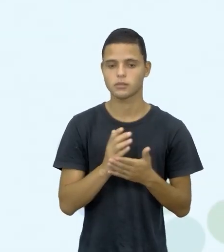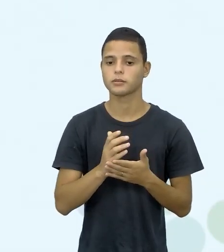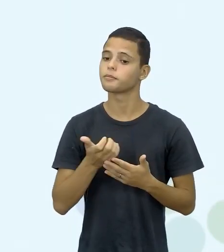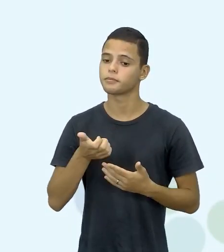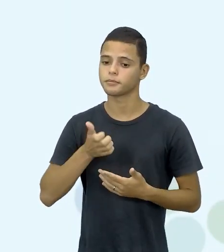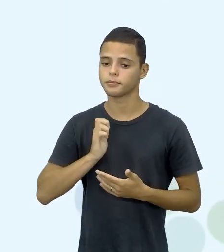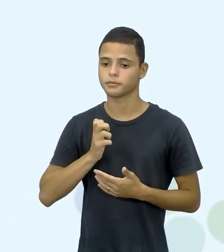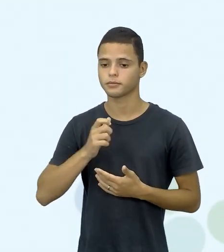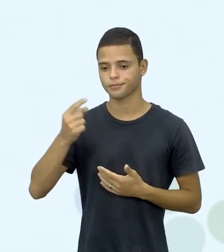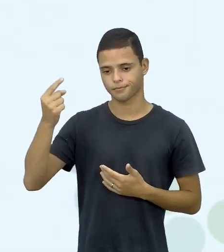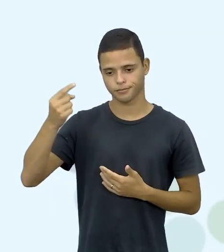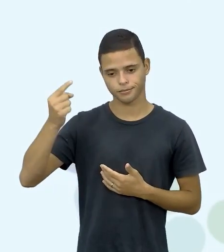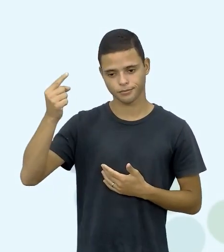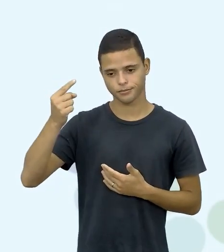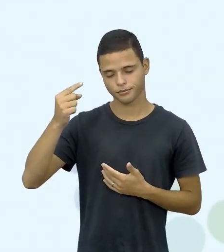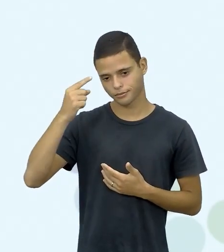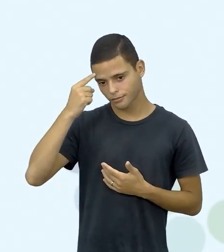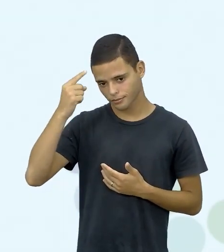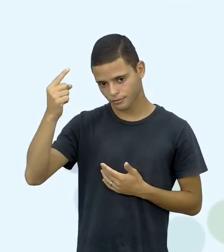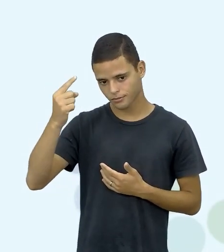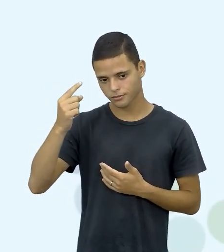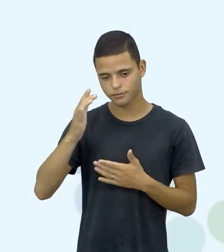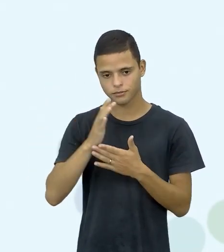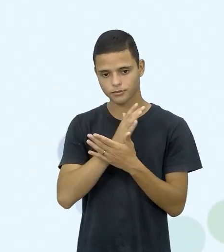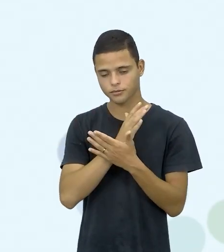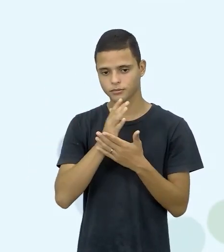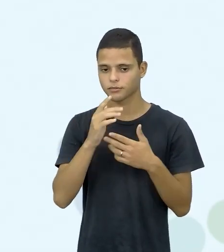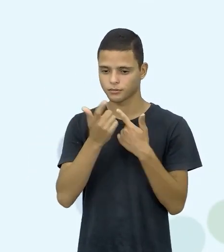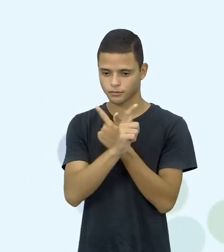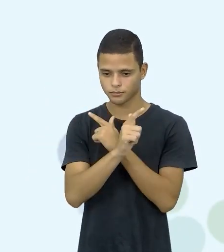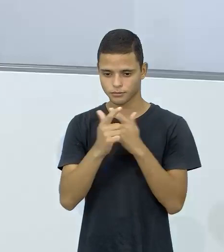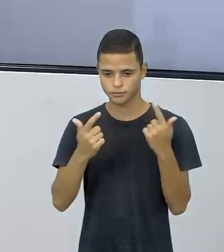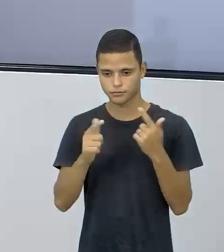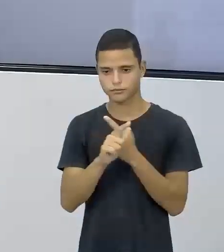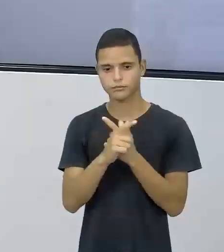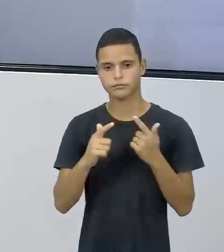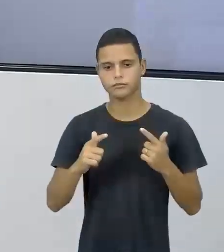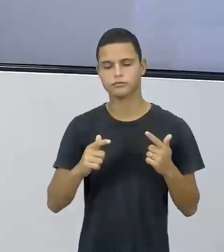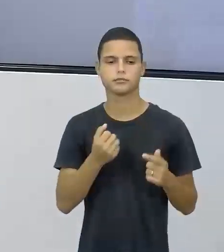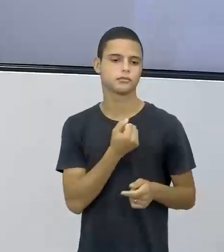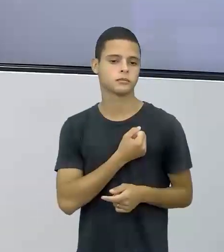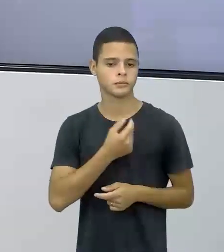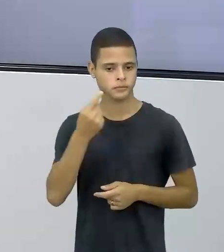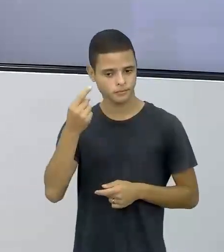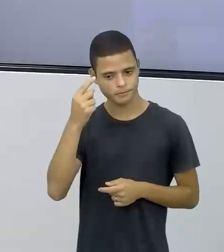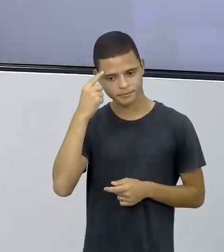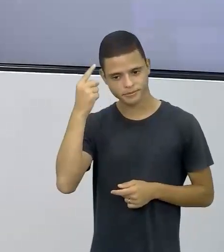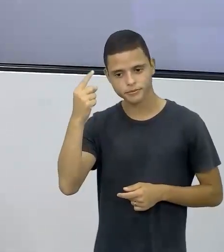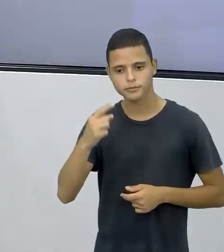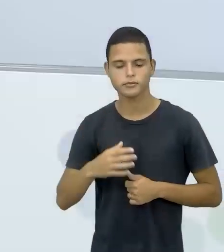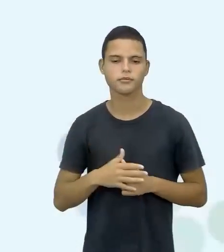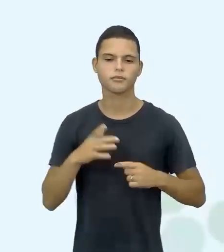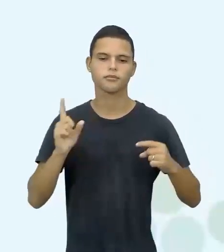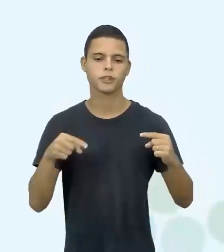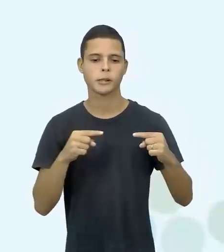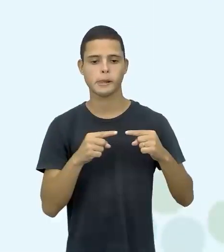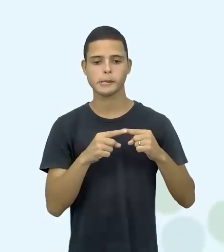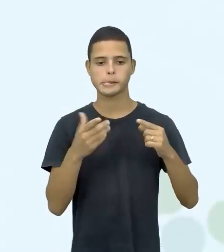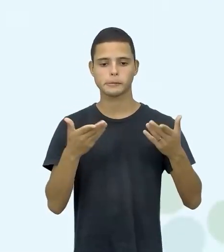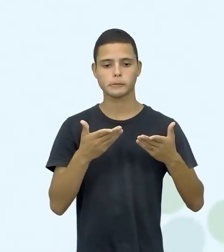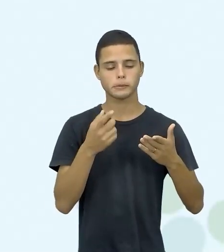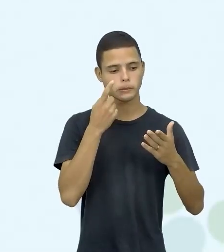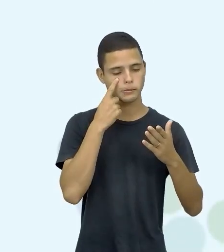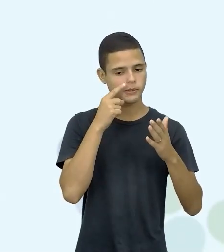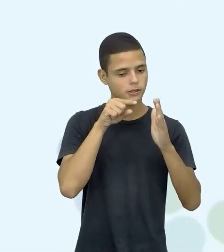bom? Aquelas funçõezinhas, aquelas expressões algébricas que o expoente vale 1, tá? E aí o objetivo hoje, então, é coletar